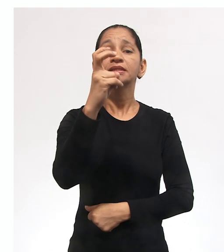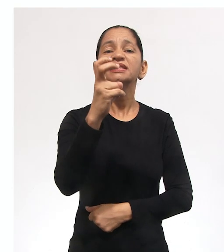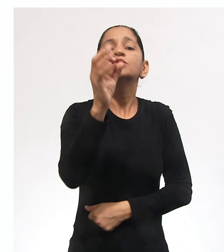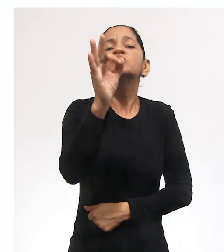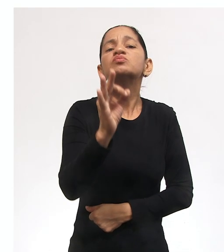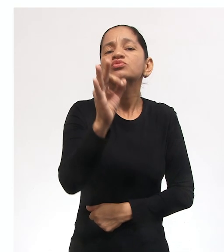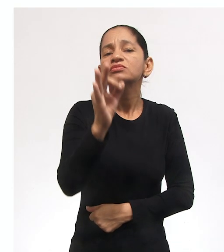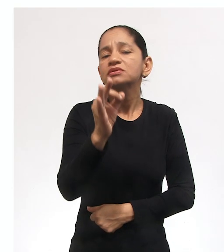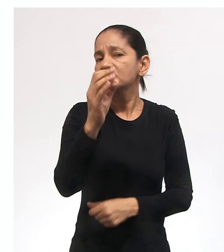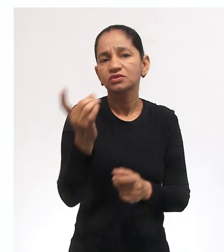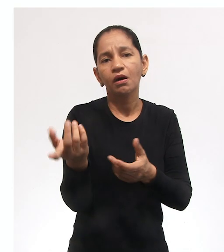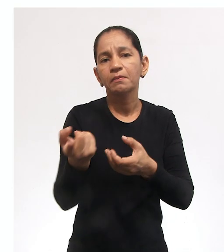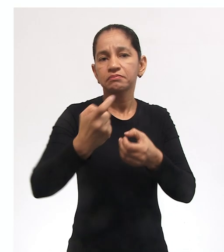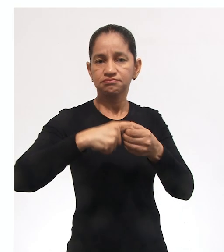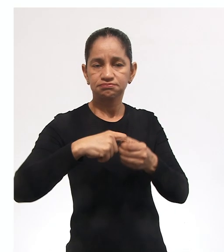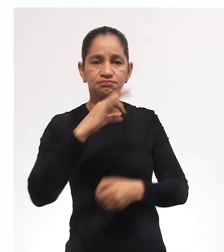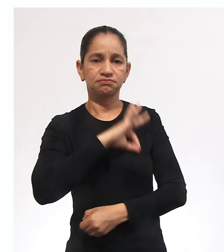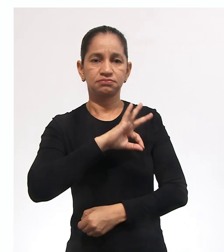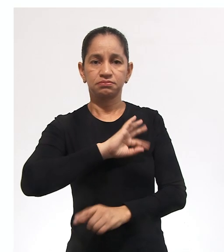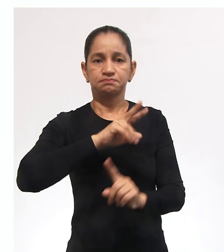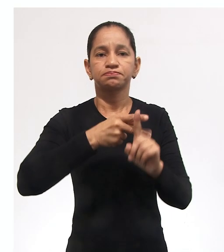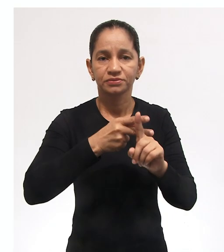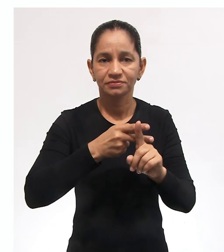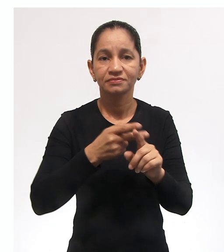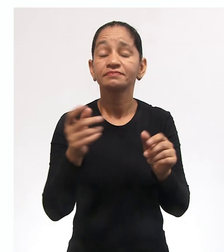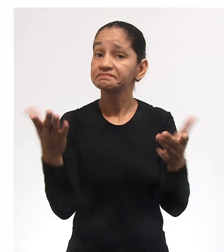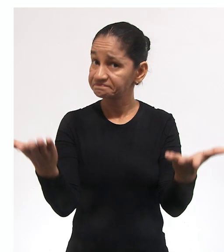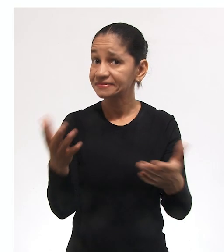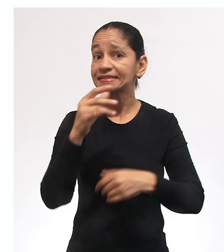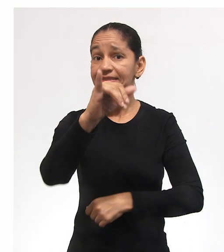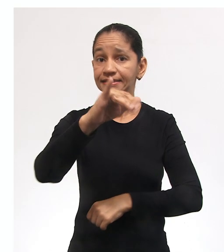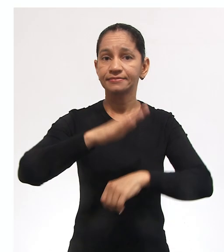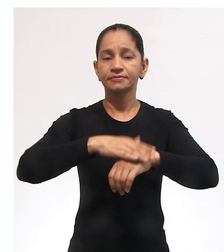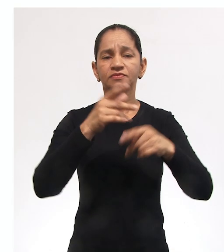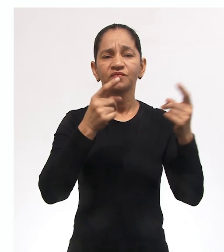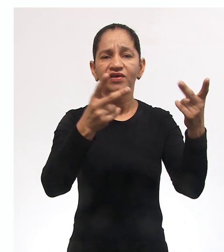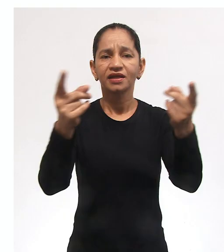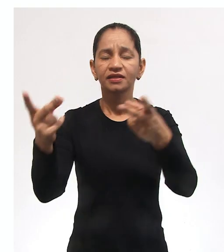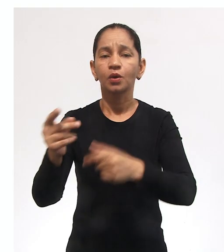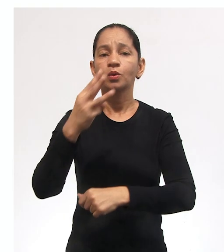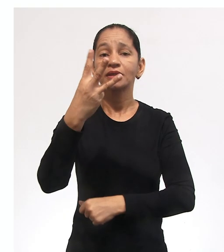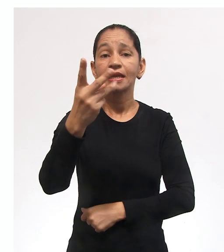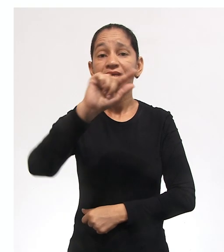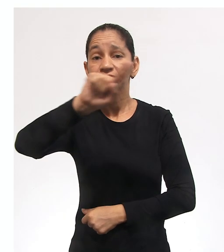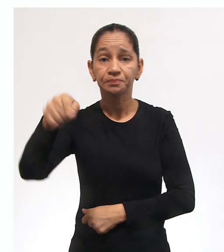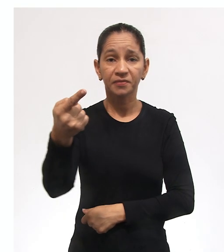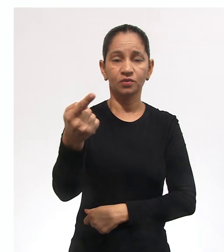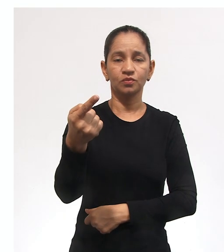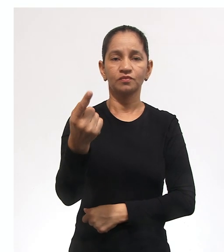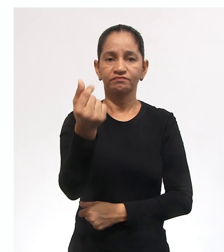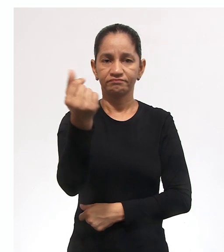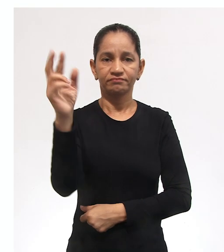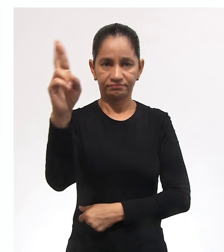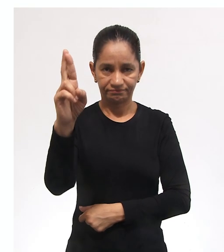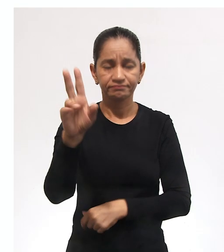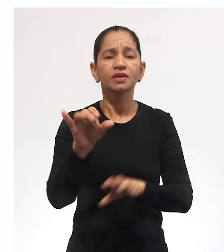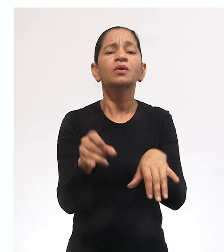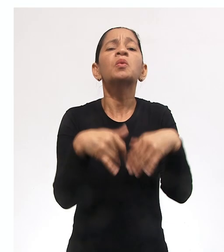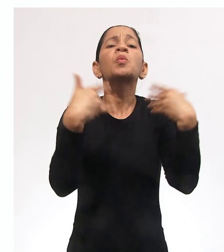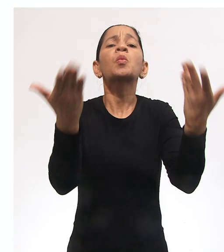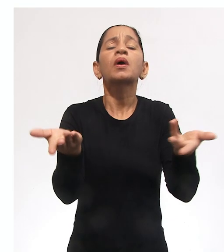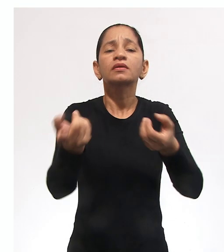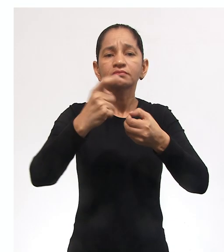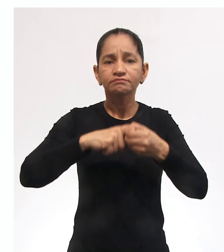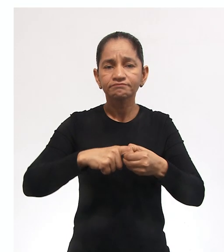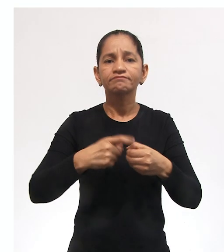recebe 5% de comissão sobre as vendas. Se ele vendeu R$3.000 em produtos,